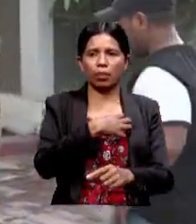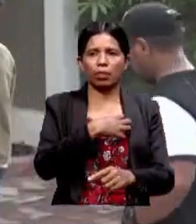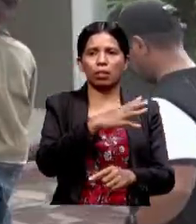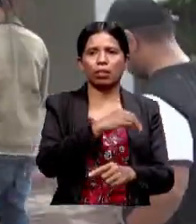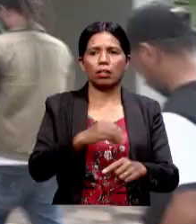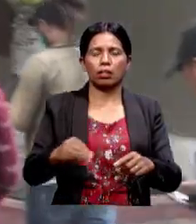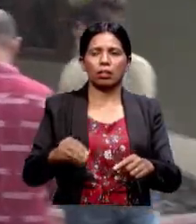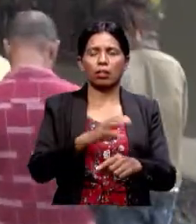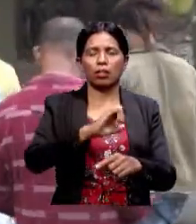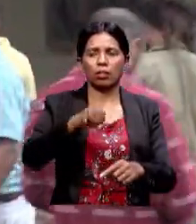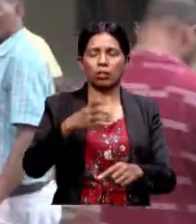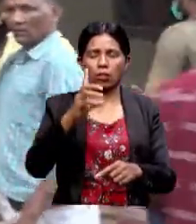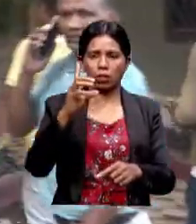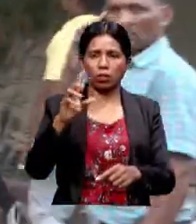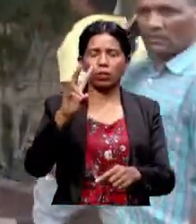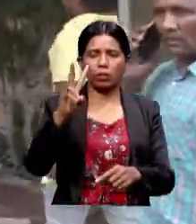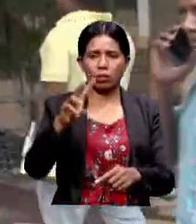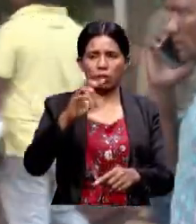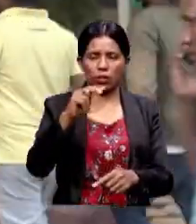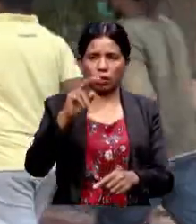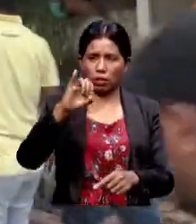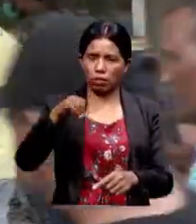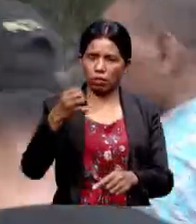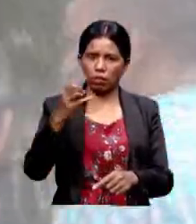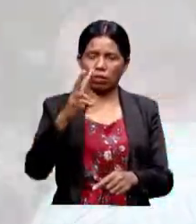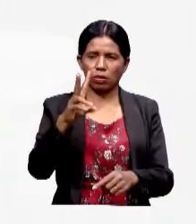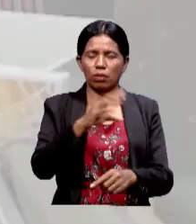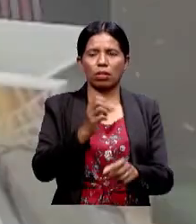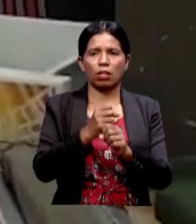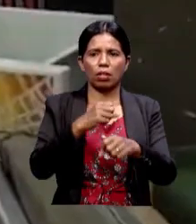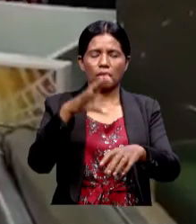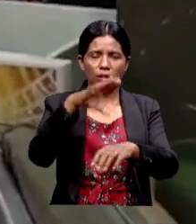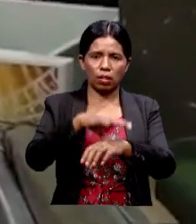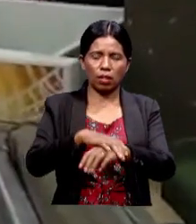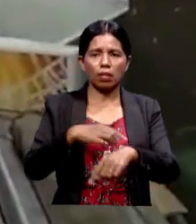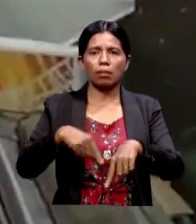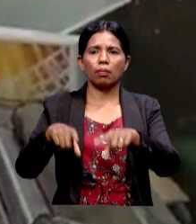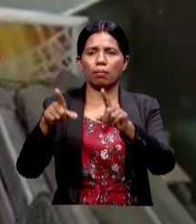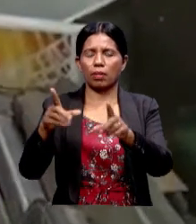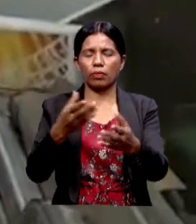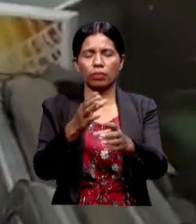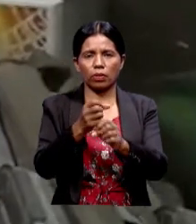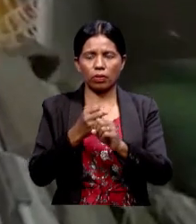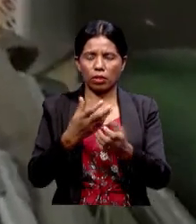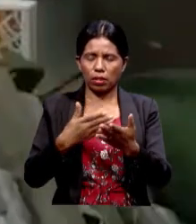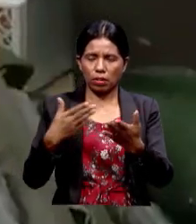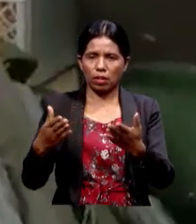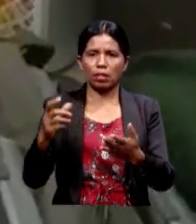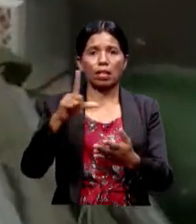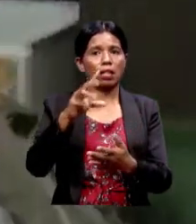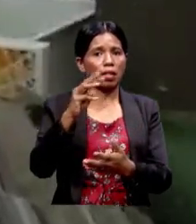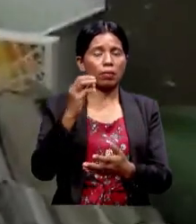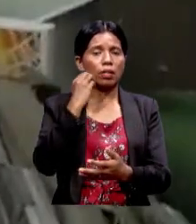Militar, J2, no N2, Naval Nian, hala busca e suspeito LM na residência e área lois município